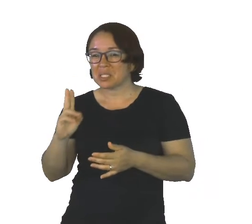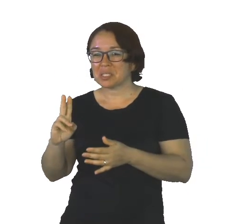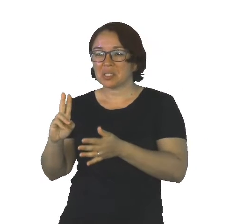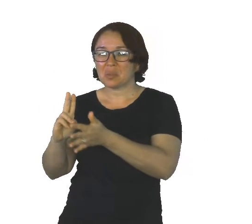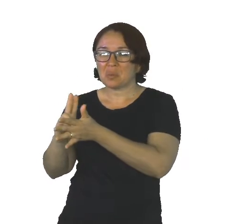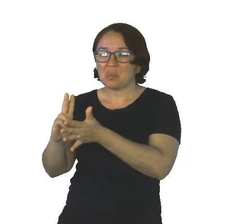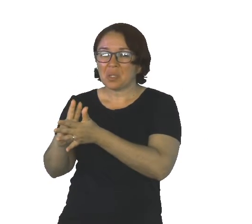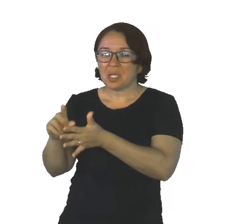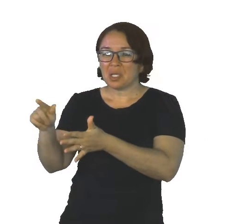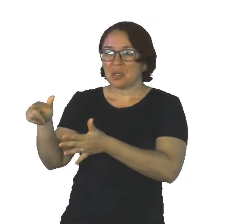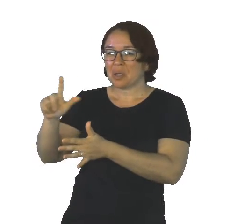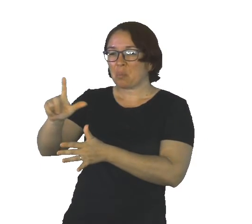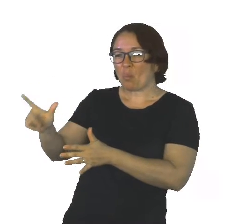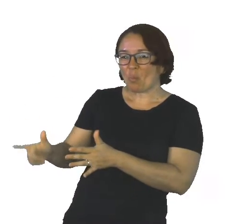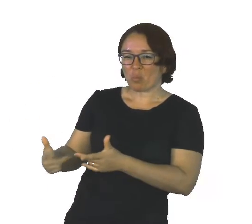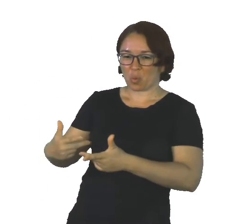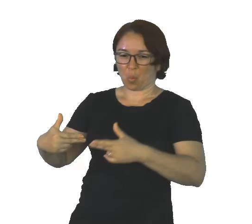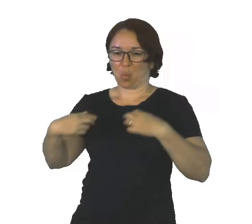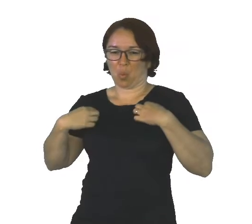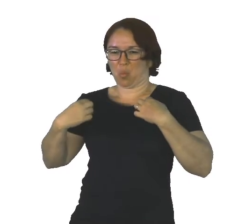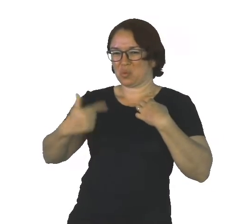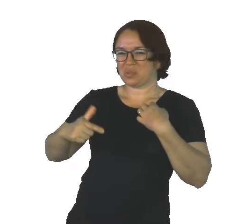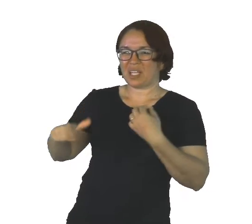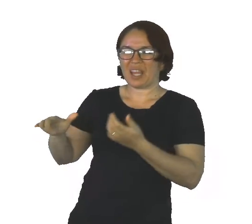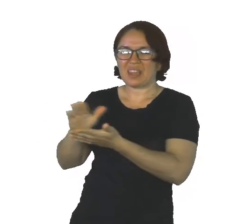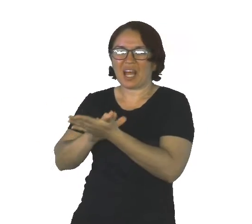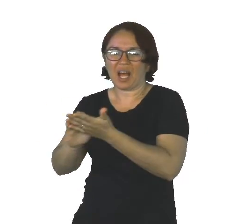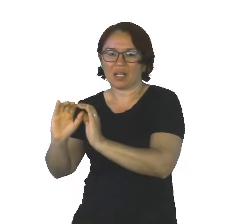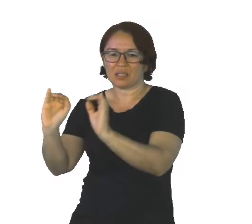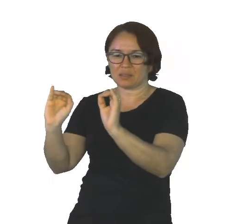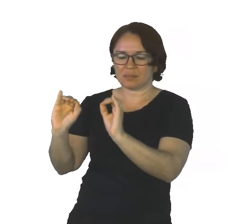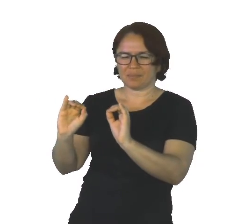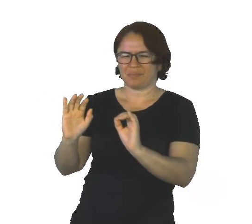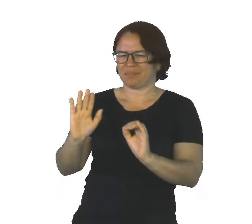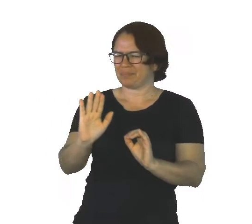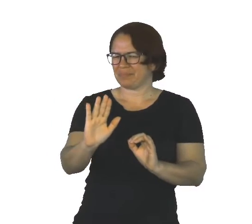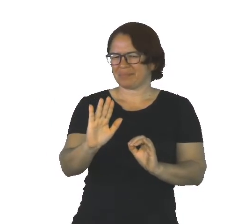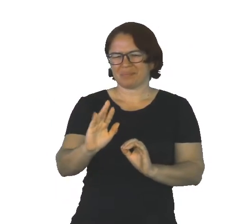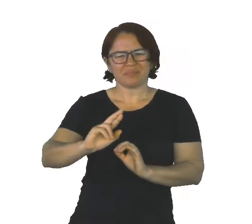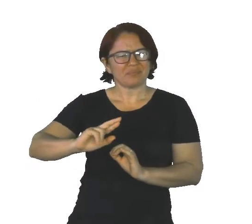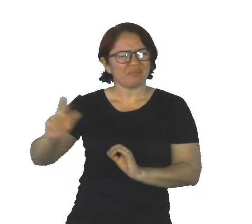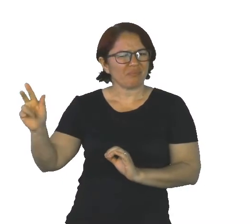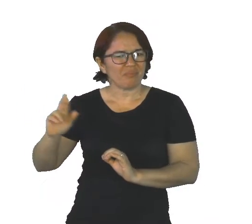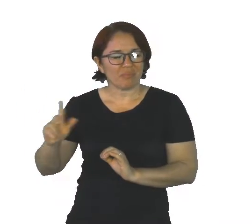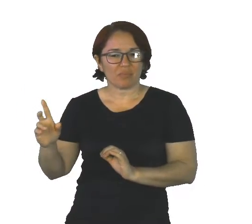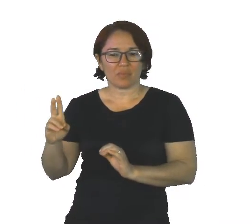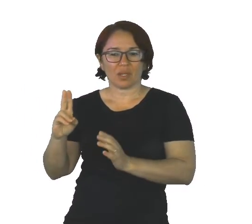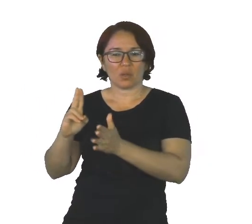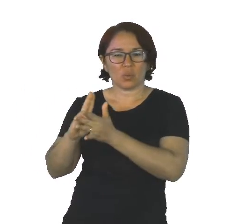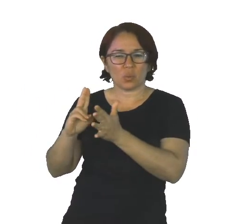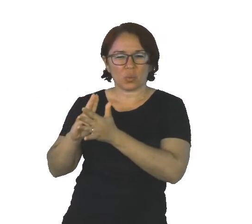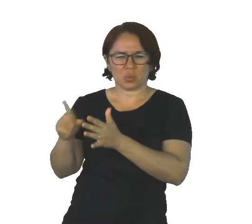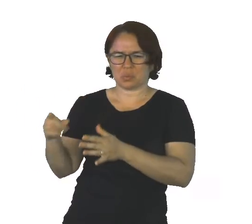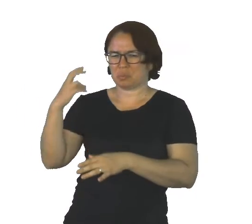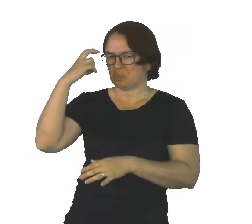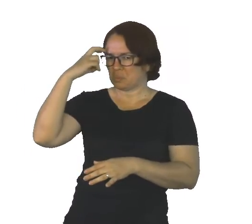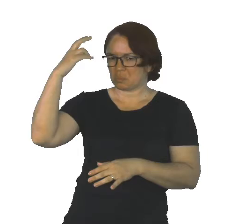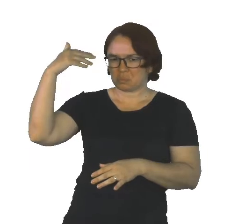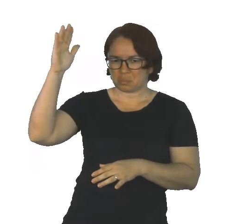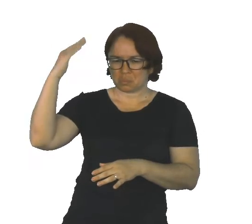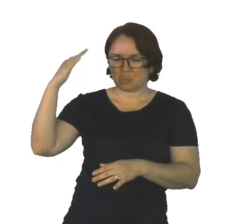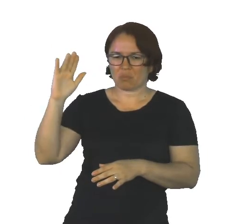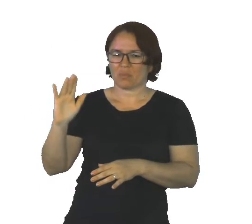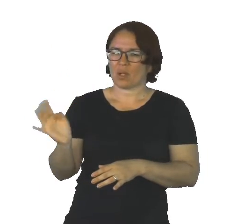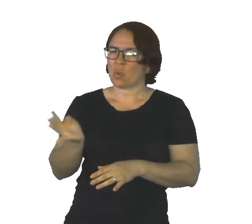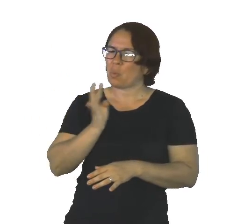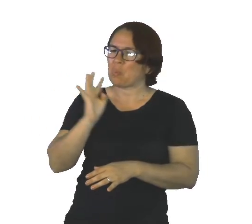com essa exposição é justamente o contrário. Olha quantas coisas bonitas eles fazem, olha quanto conhecimento eles têm sobre o meio ambiente que eles